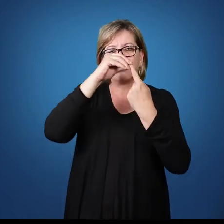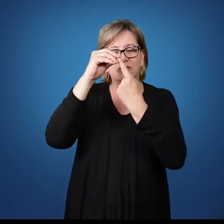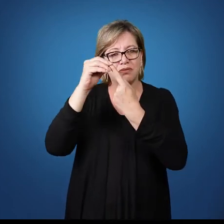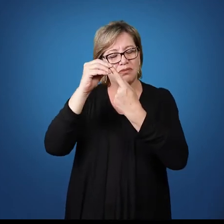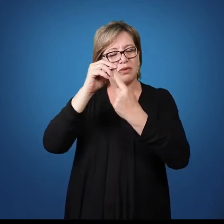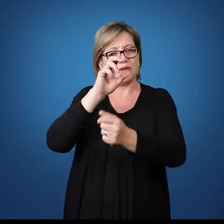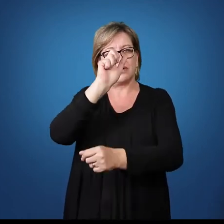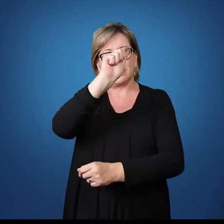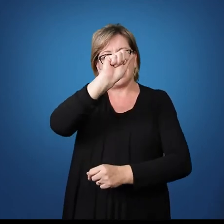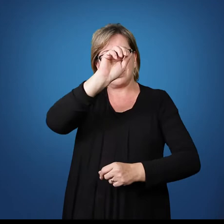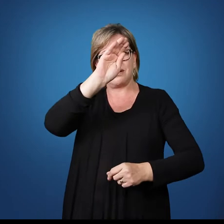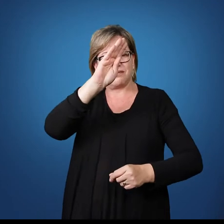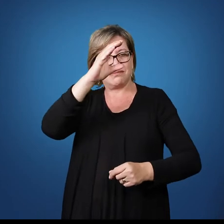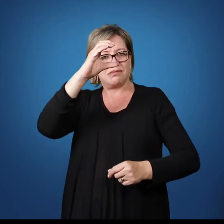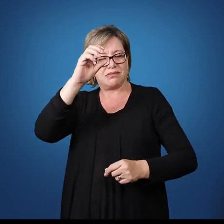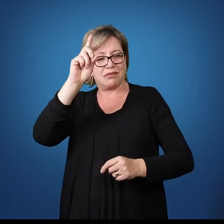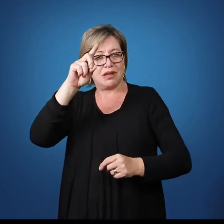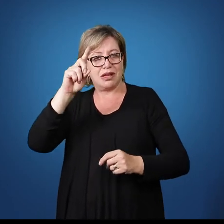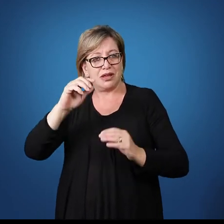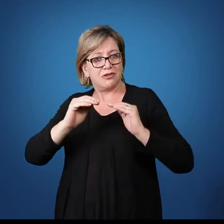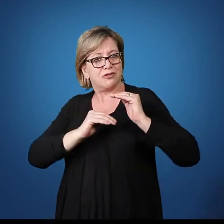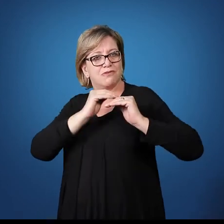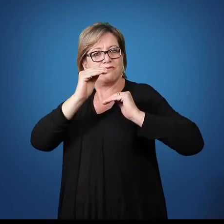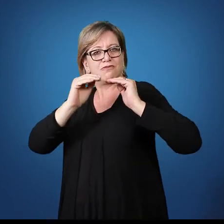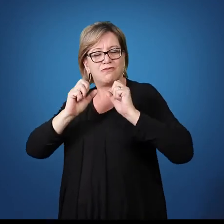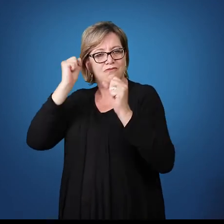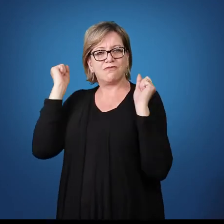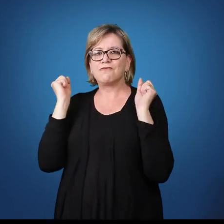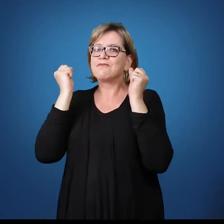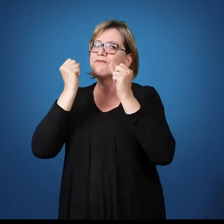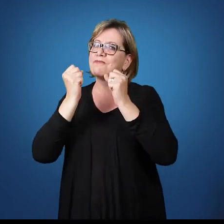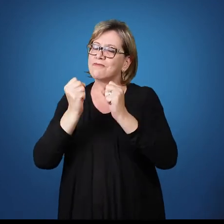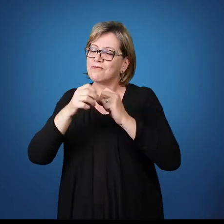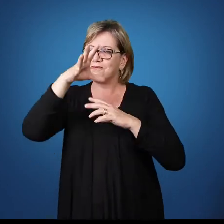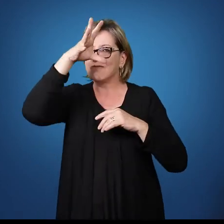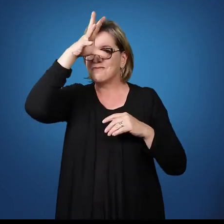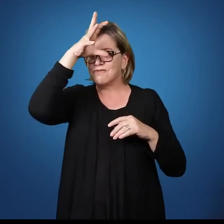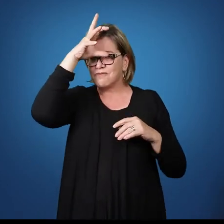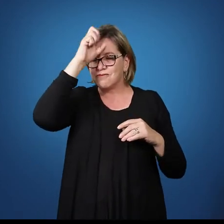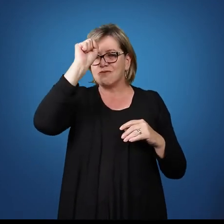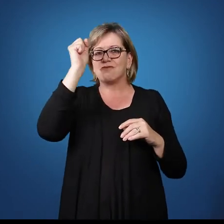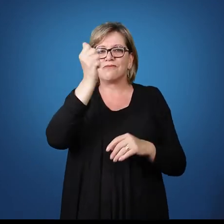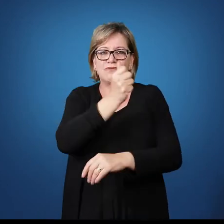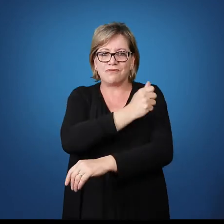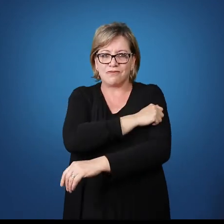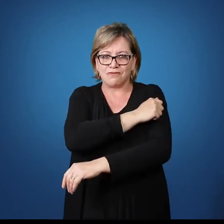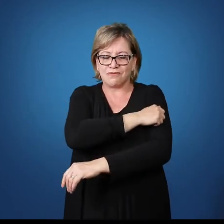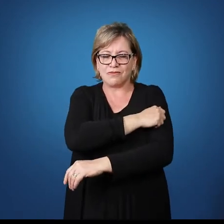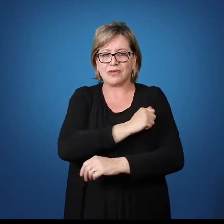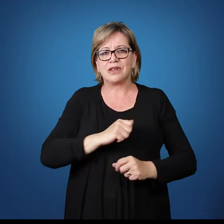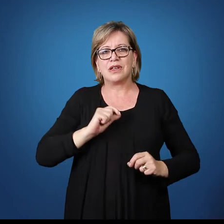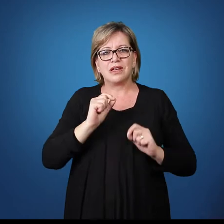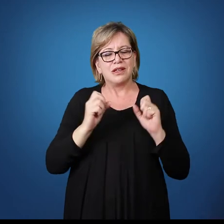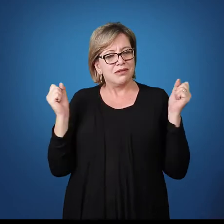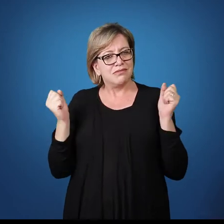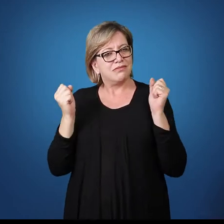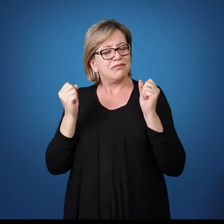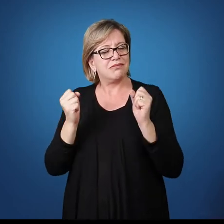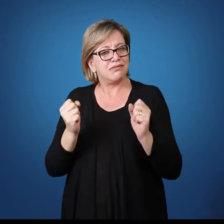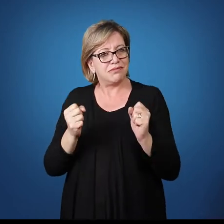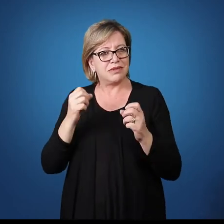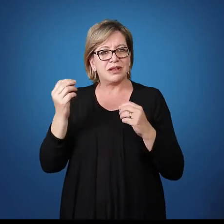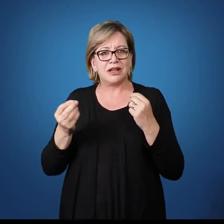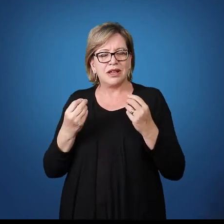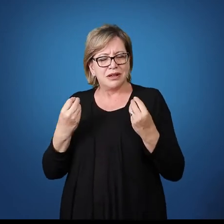o desenvolvimento das capacidades de aprender dos alunos. Essas capacidades, elas precisam